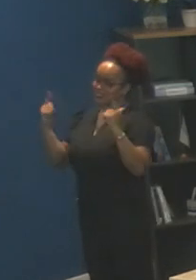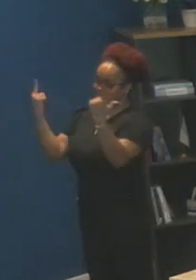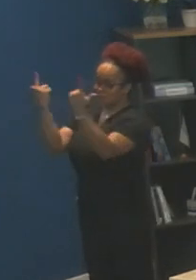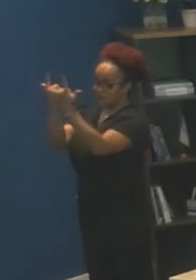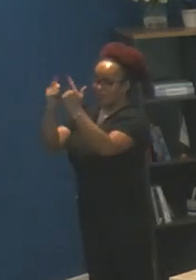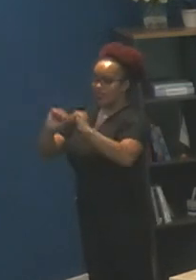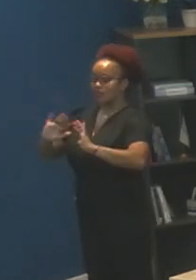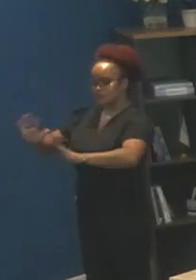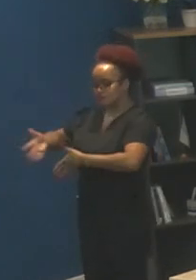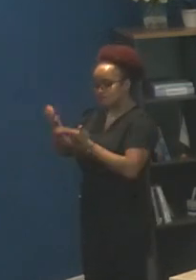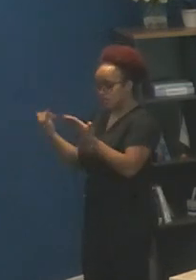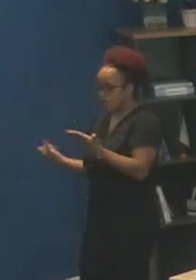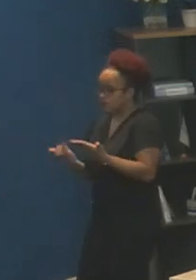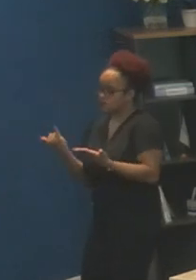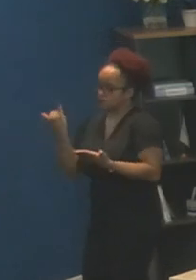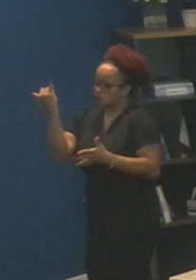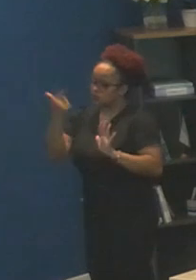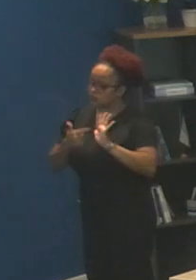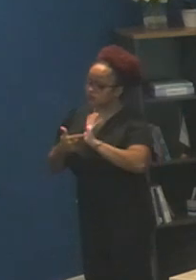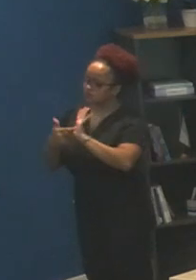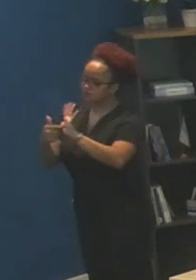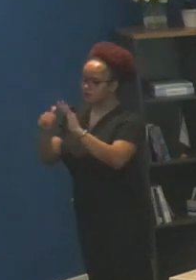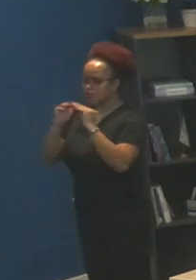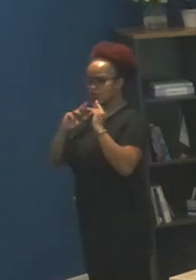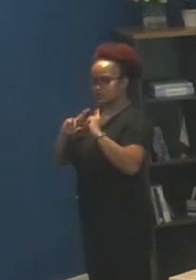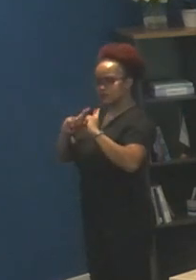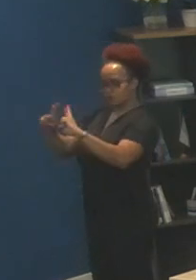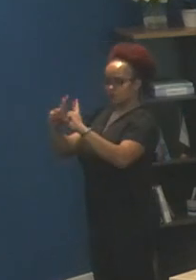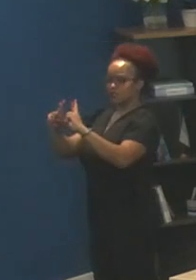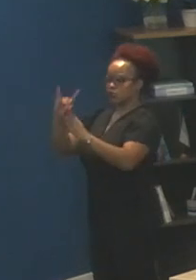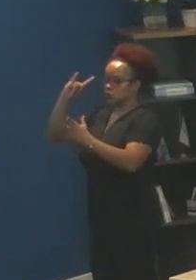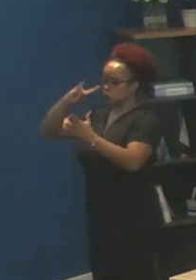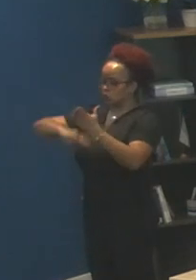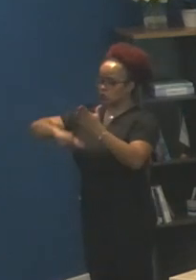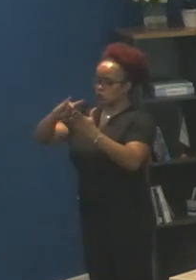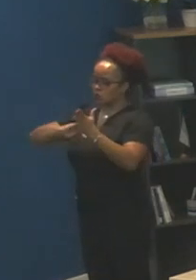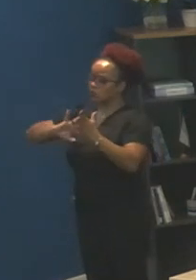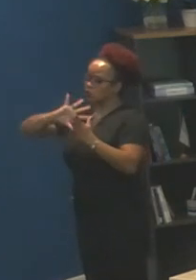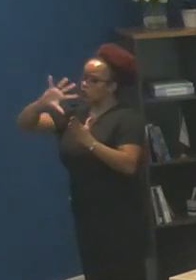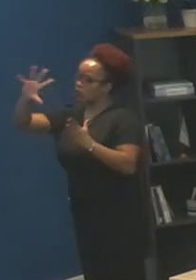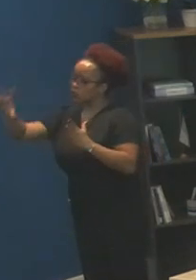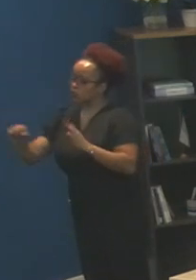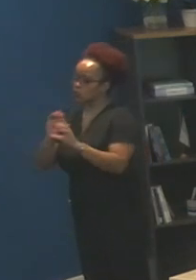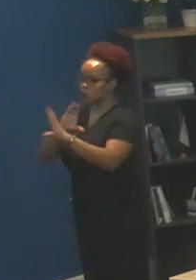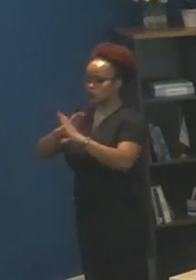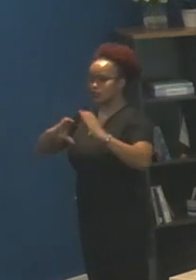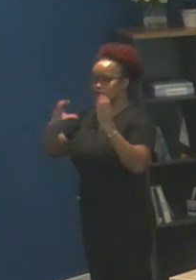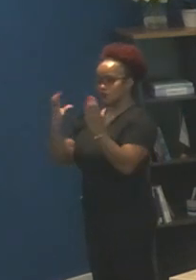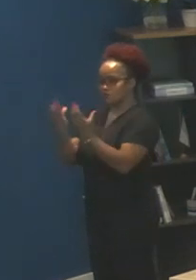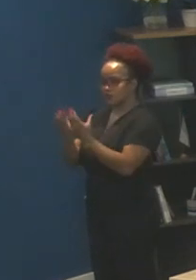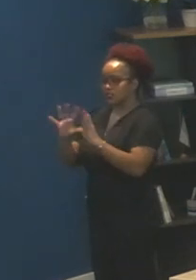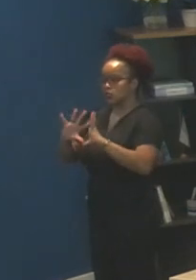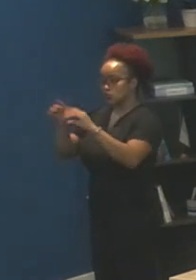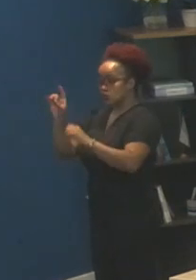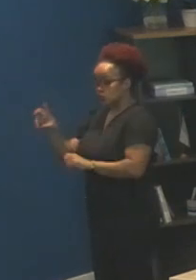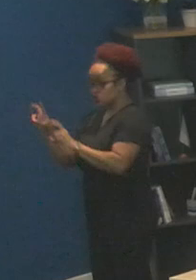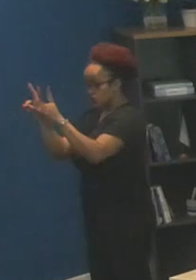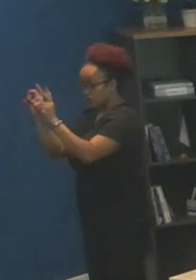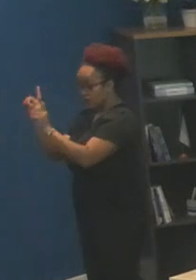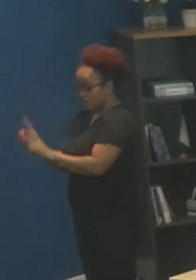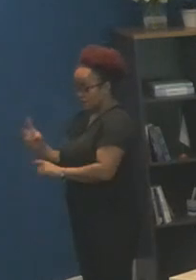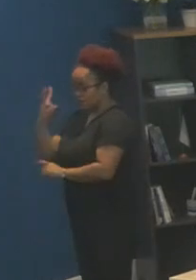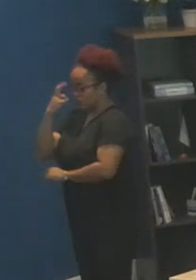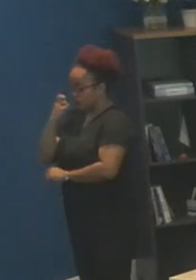a relevância e a importância deste documento para toda a comunidade, não só de deficientes